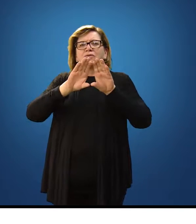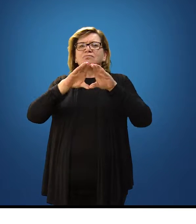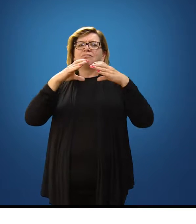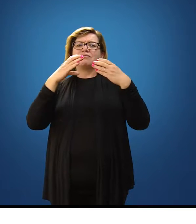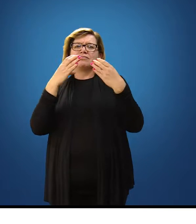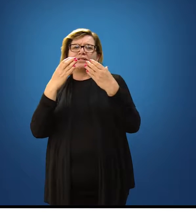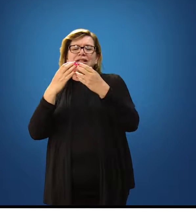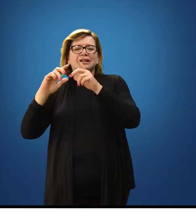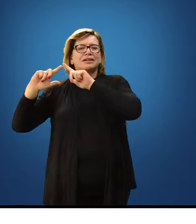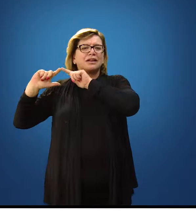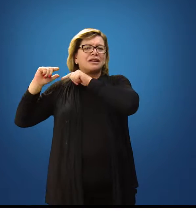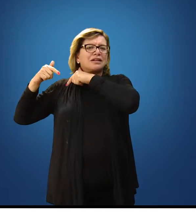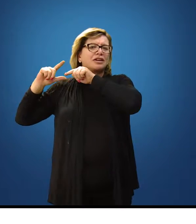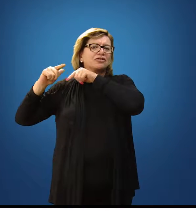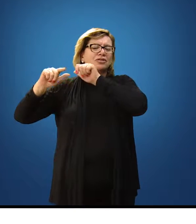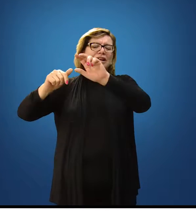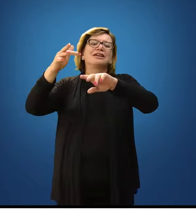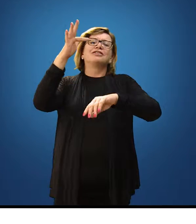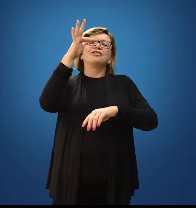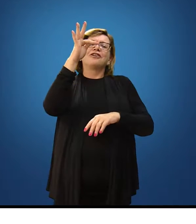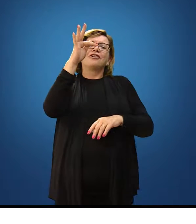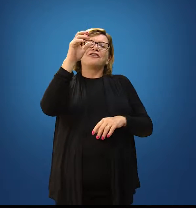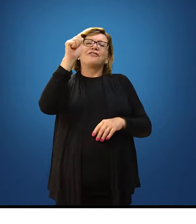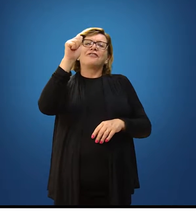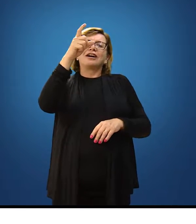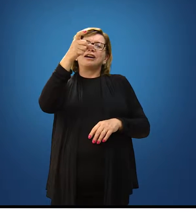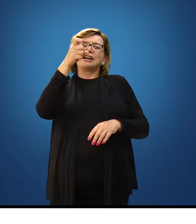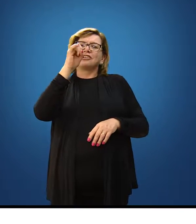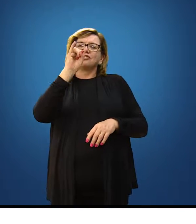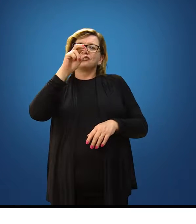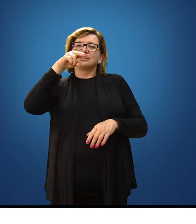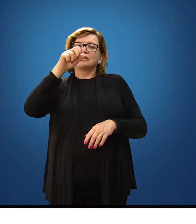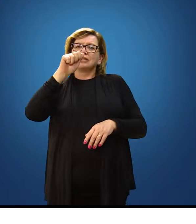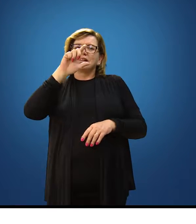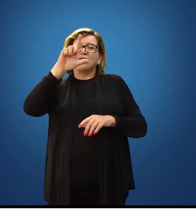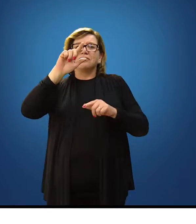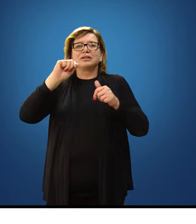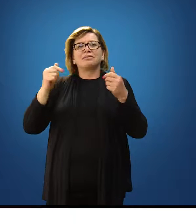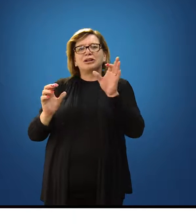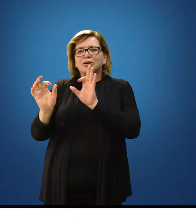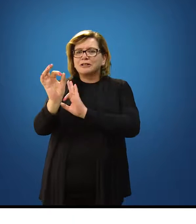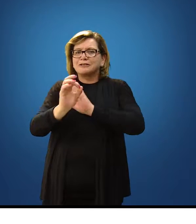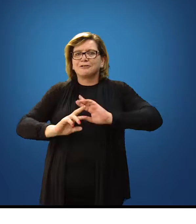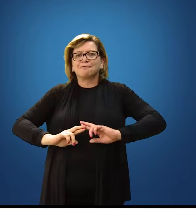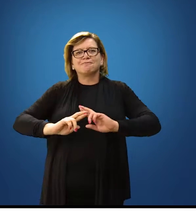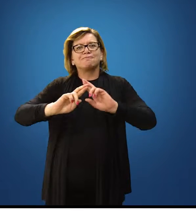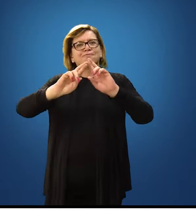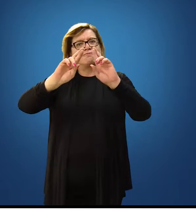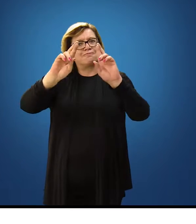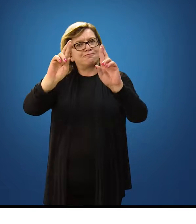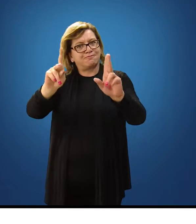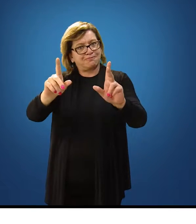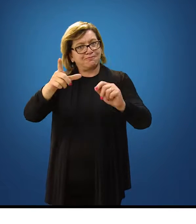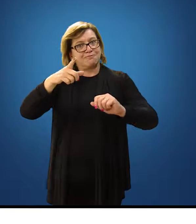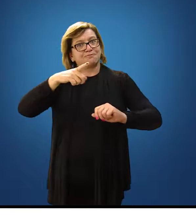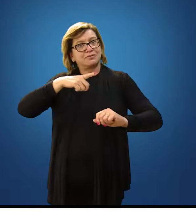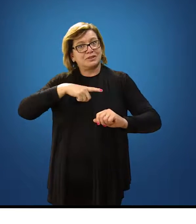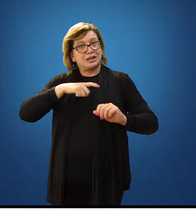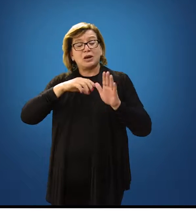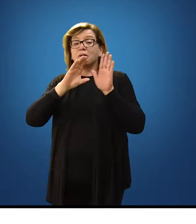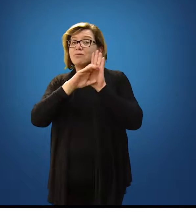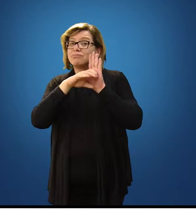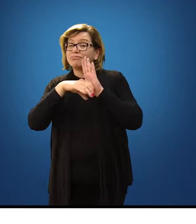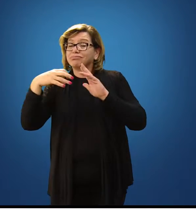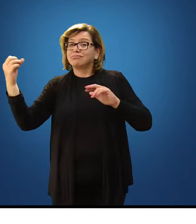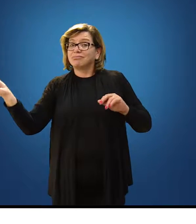comunidades tradicionais de faxinais, e formas não convencionais de organização, que é um conceito novo que a gente tem